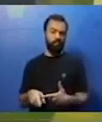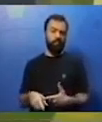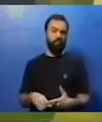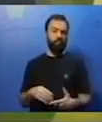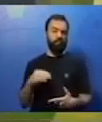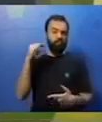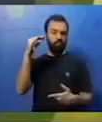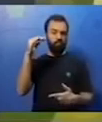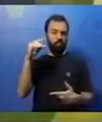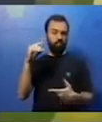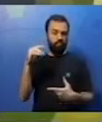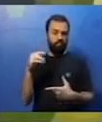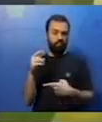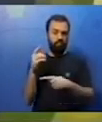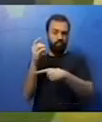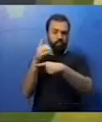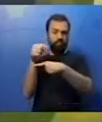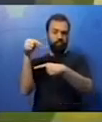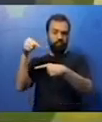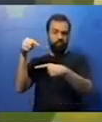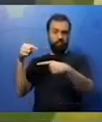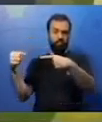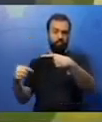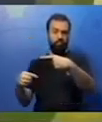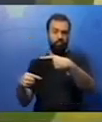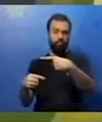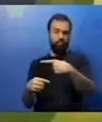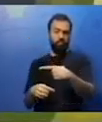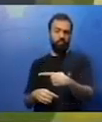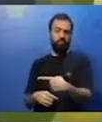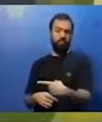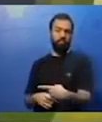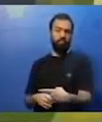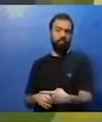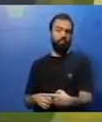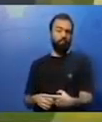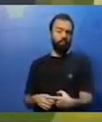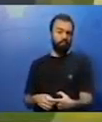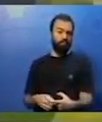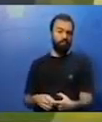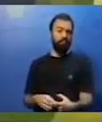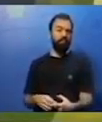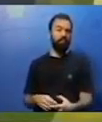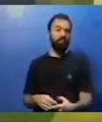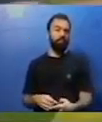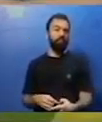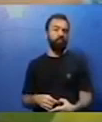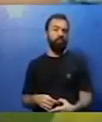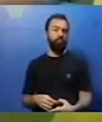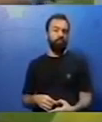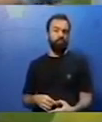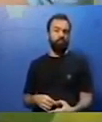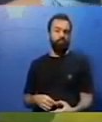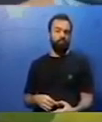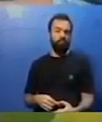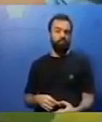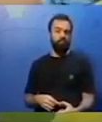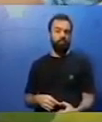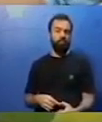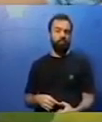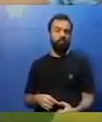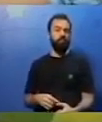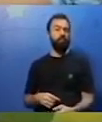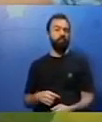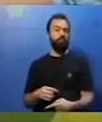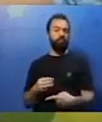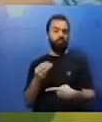divide o de cima pelo de baixo, numerador por denominador,